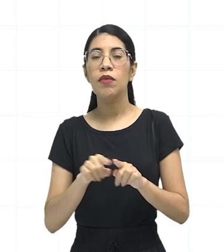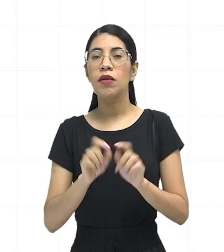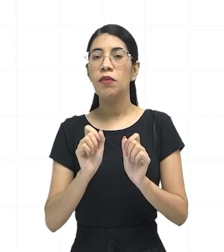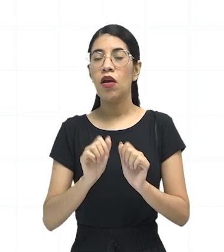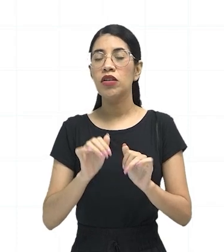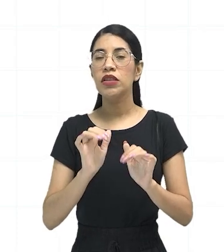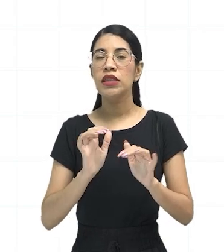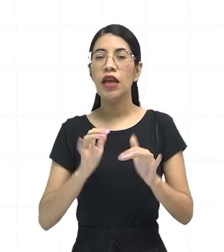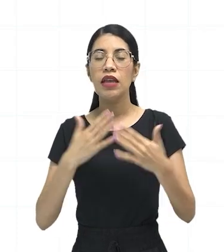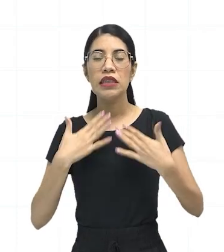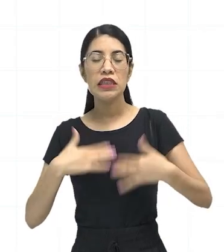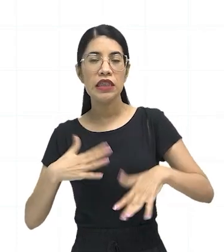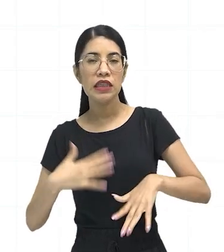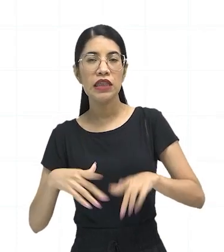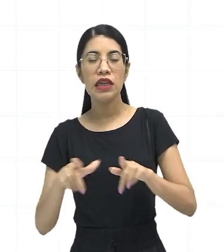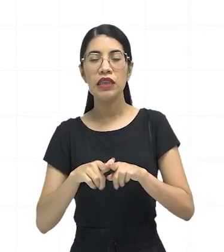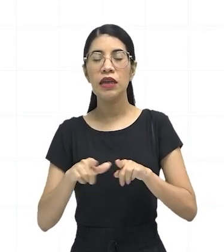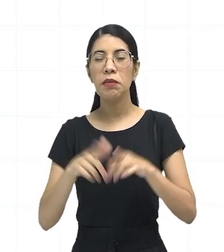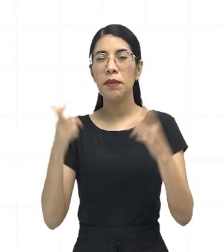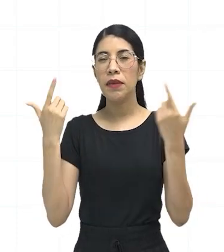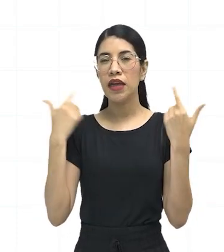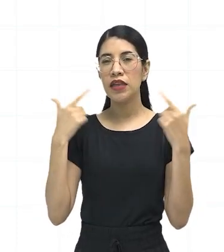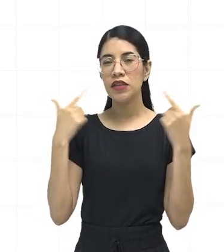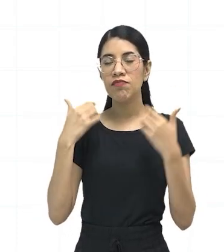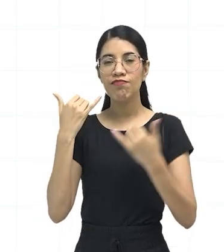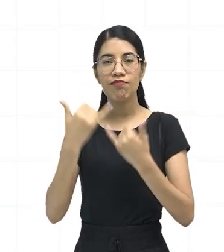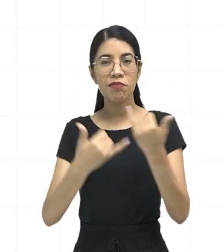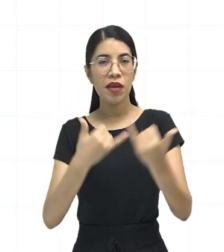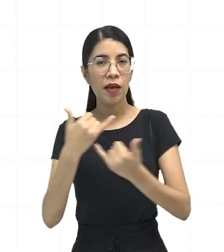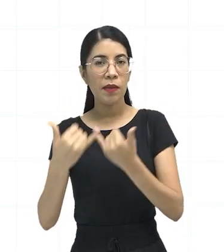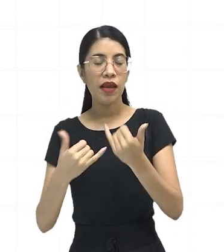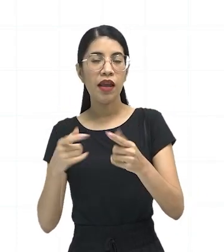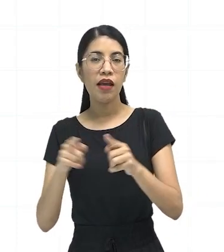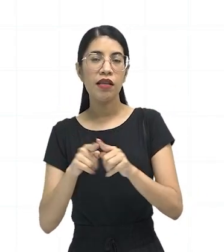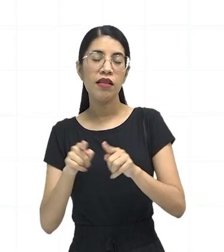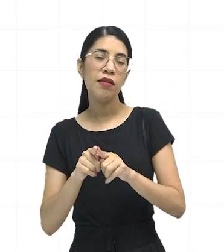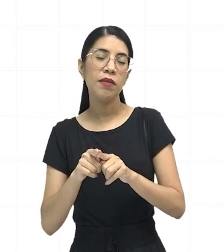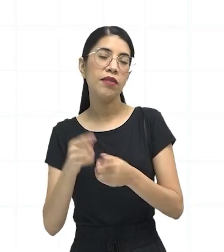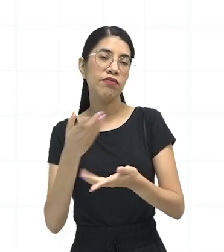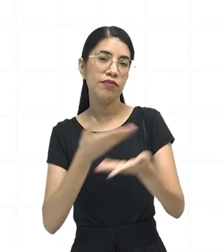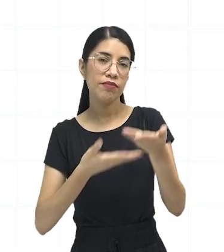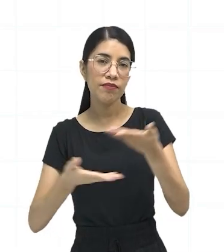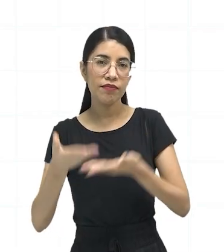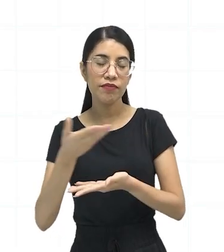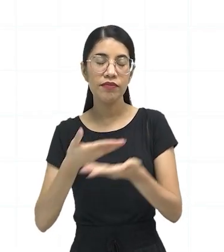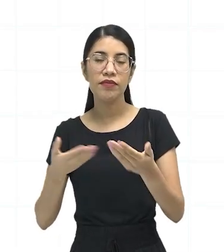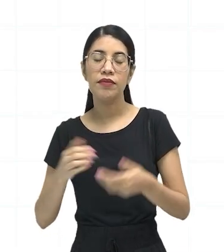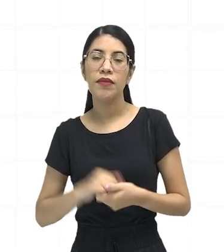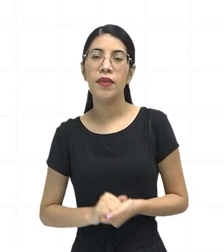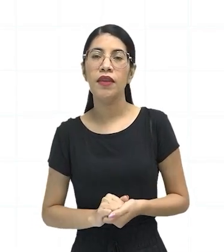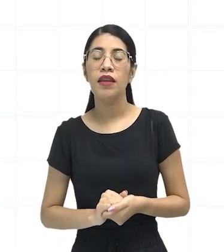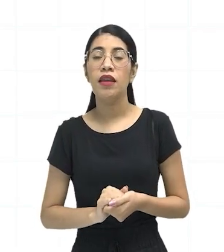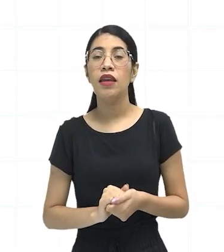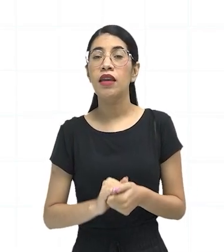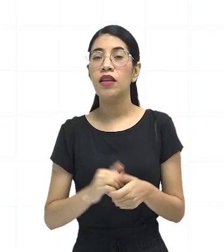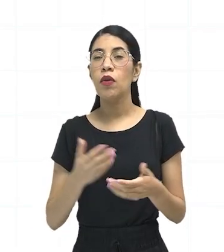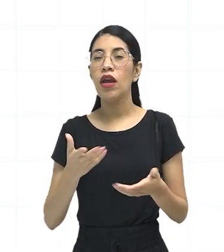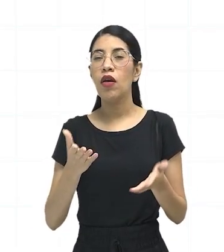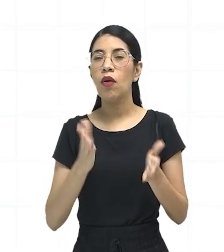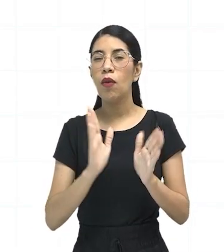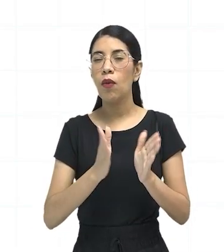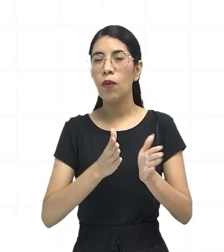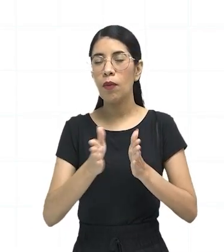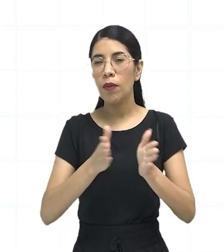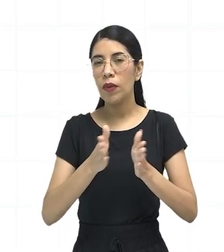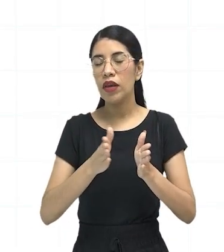para repousar, seja para divertir-se, recrear-se e entreter-se. Então, lazer é aquele momento que a gente tem